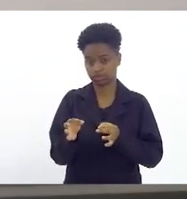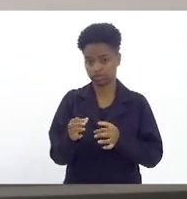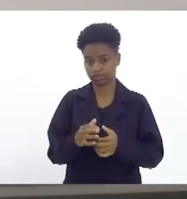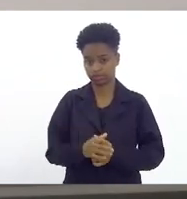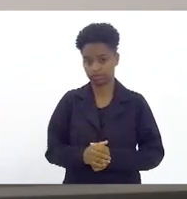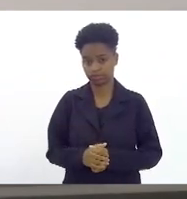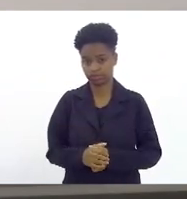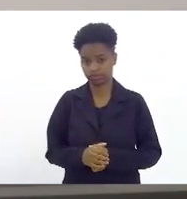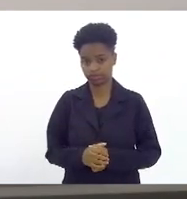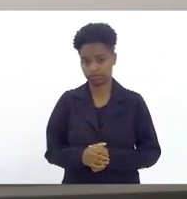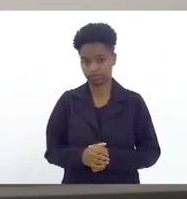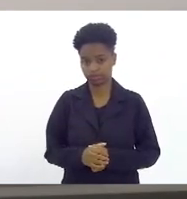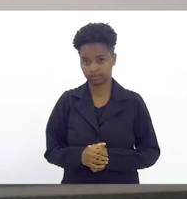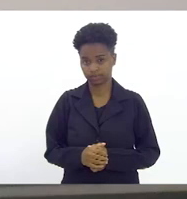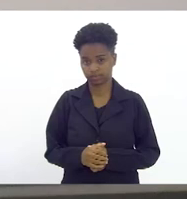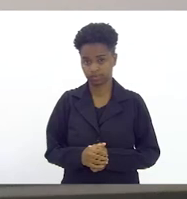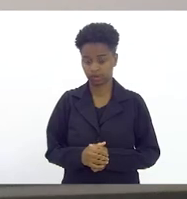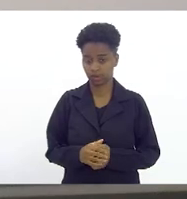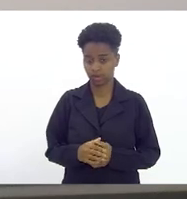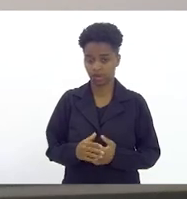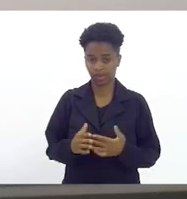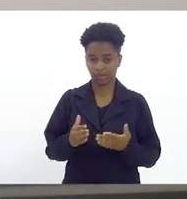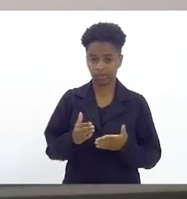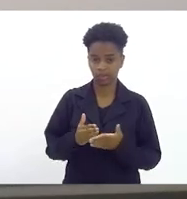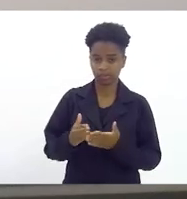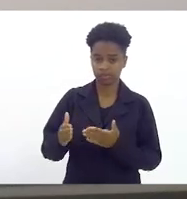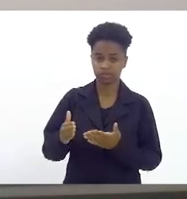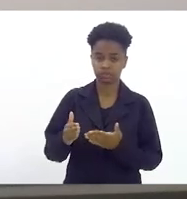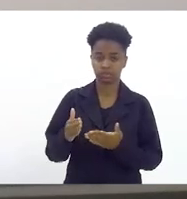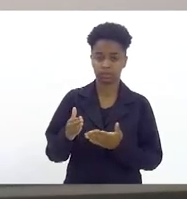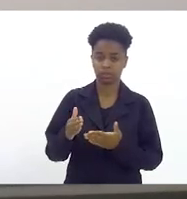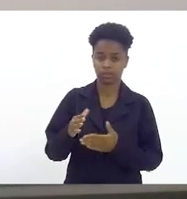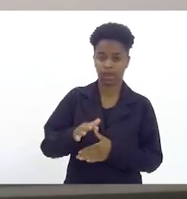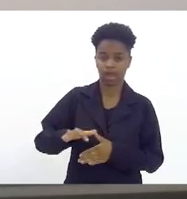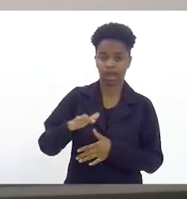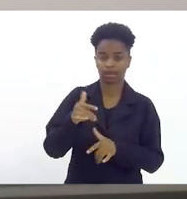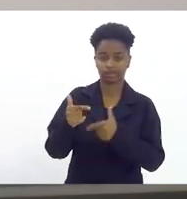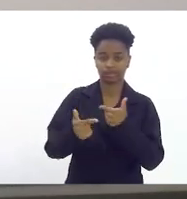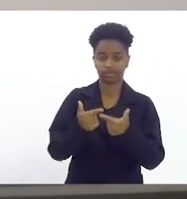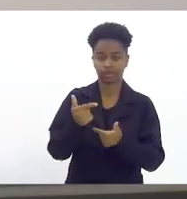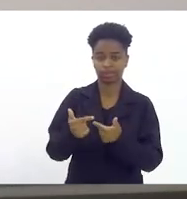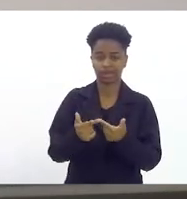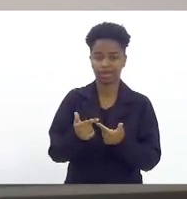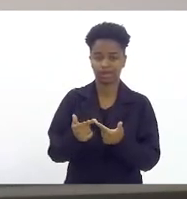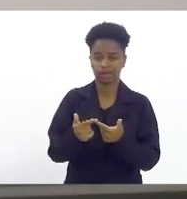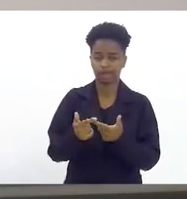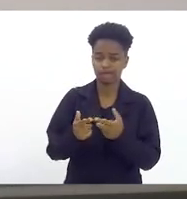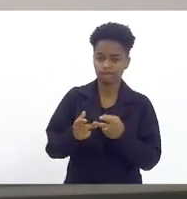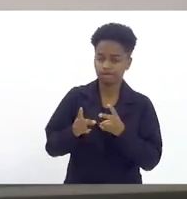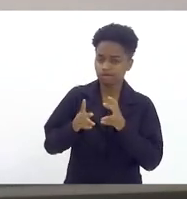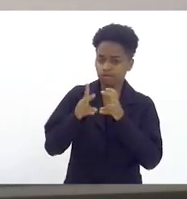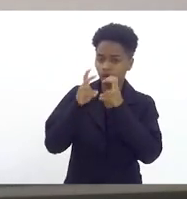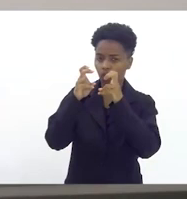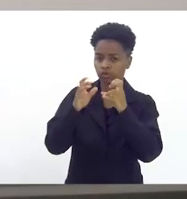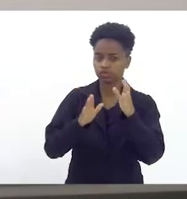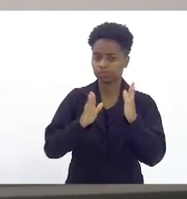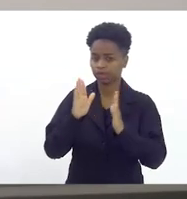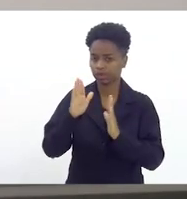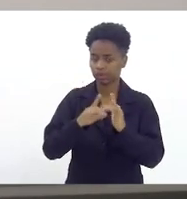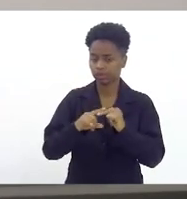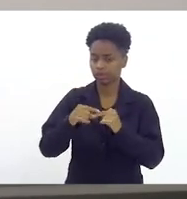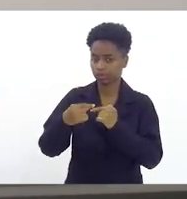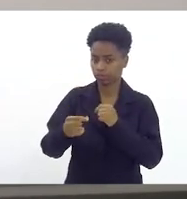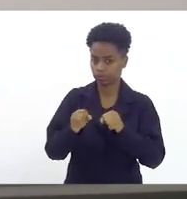entrou no mercado de trabalho de uma forma muito firme no período pós pandemia